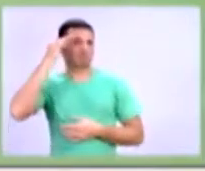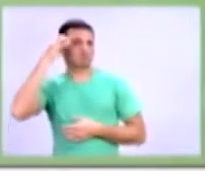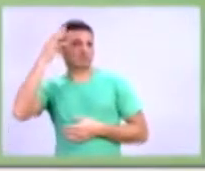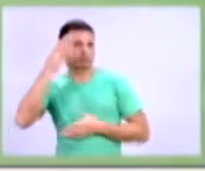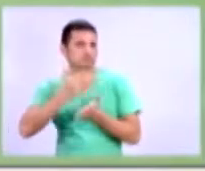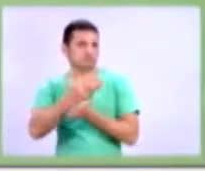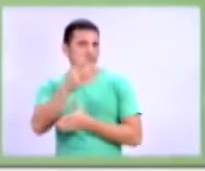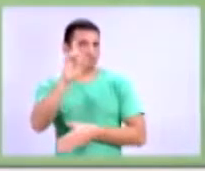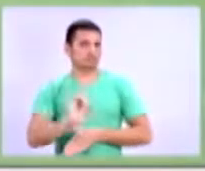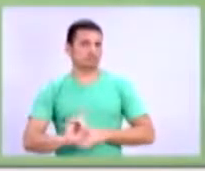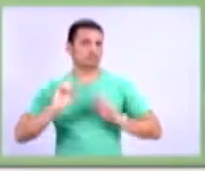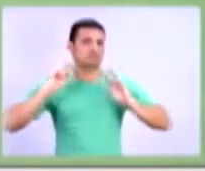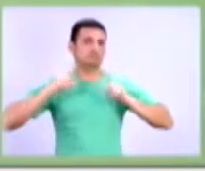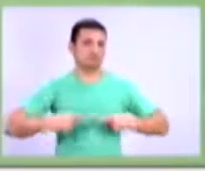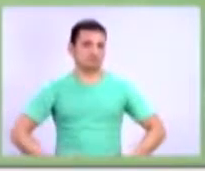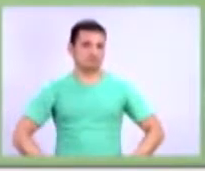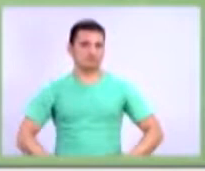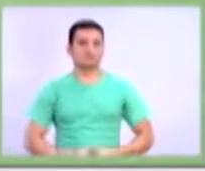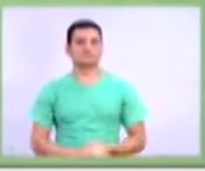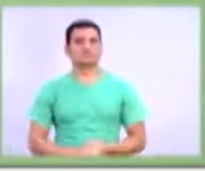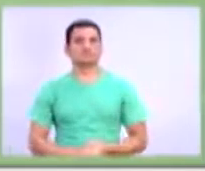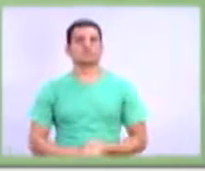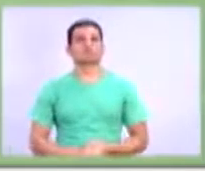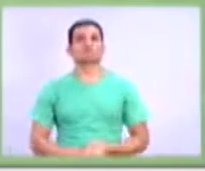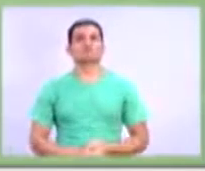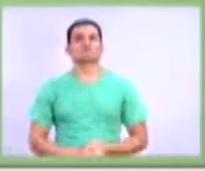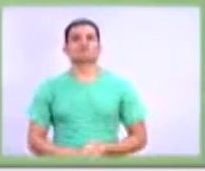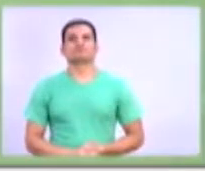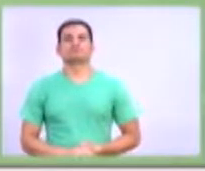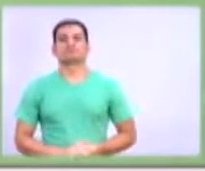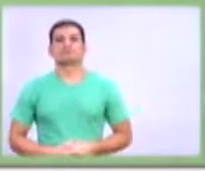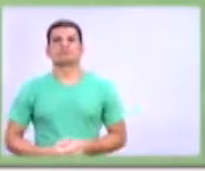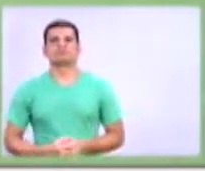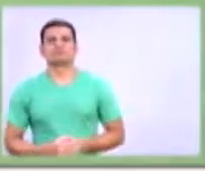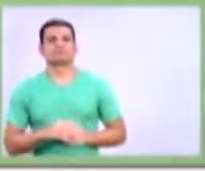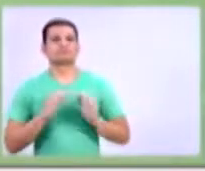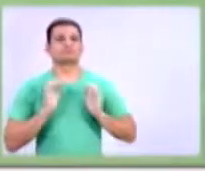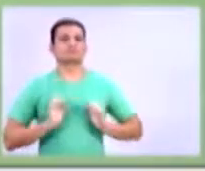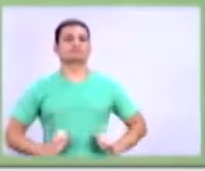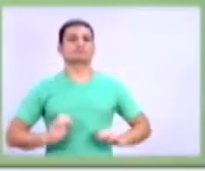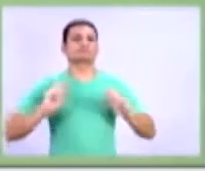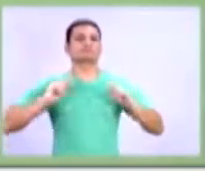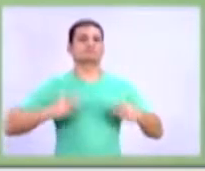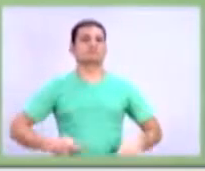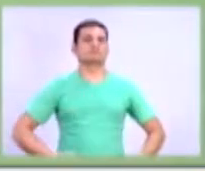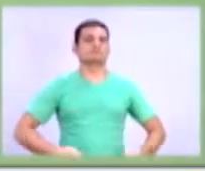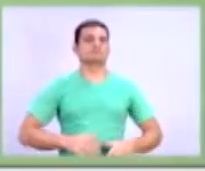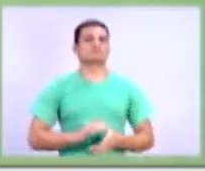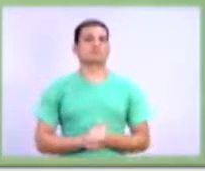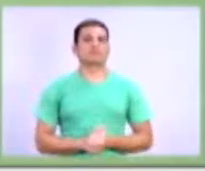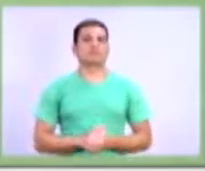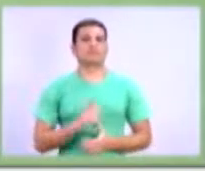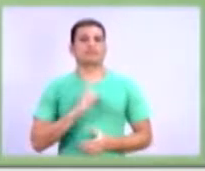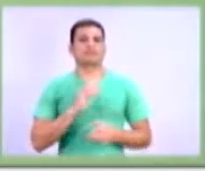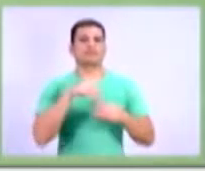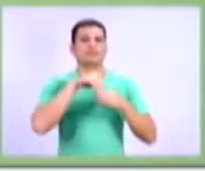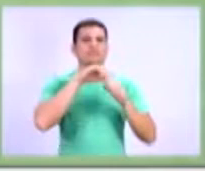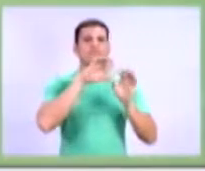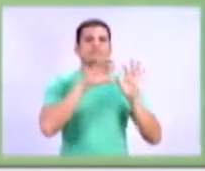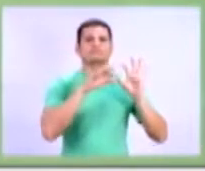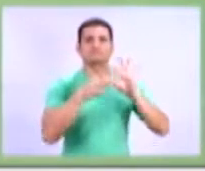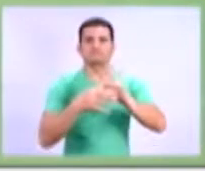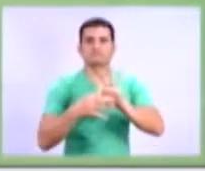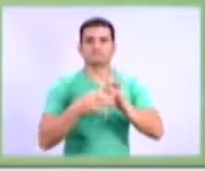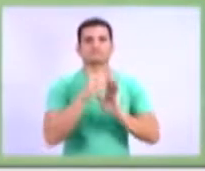direitos humanos. Então, a ética dos direitos humanos, ela está dentro de um contexto no final do século XX. Então,